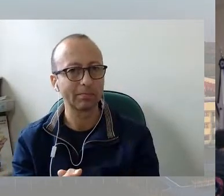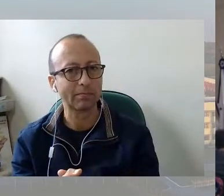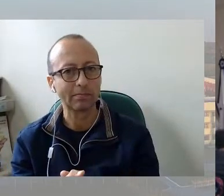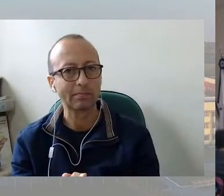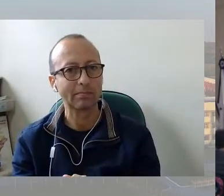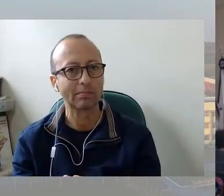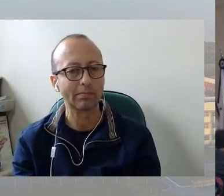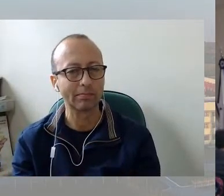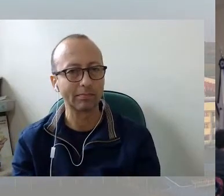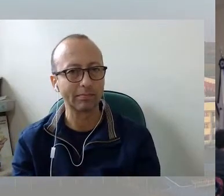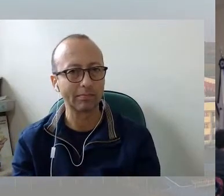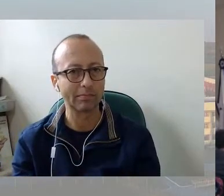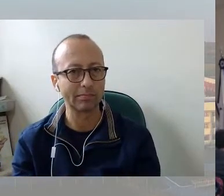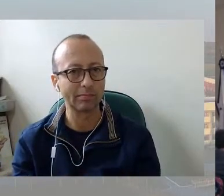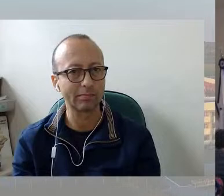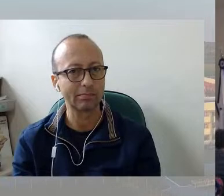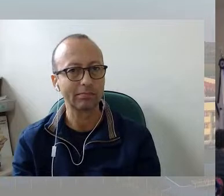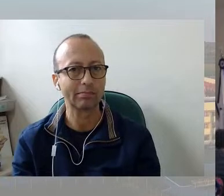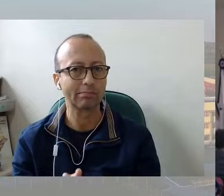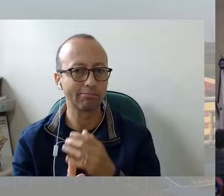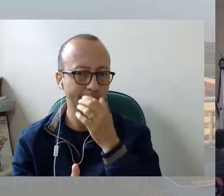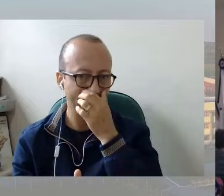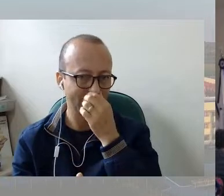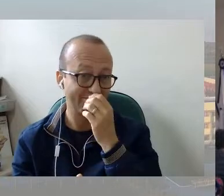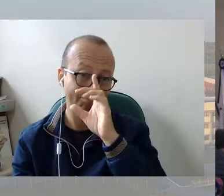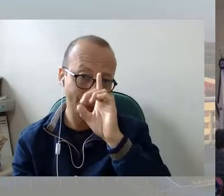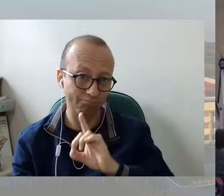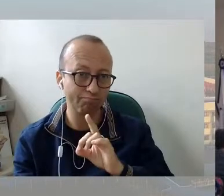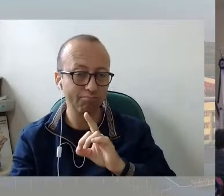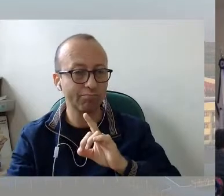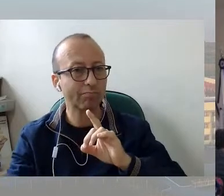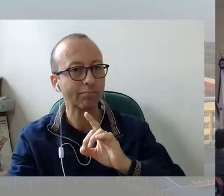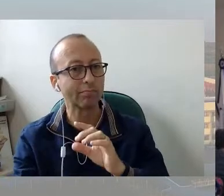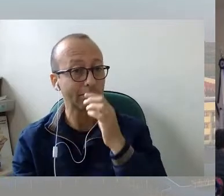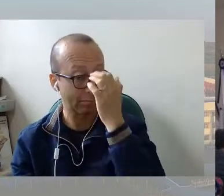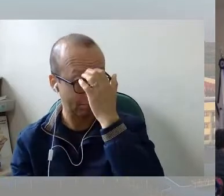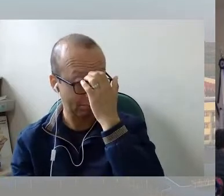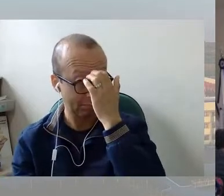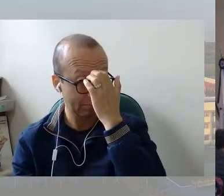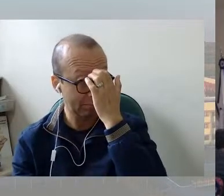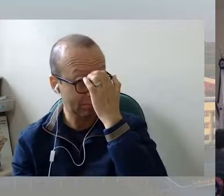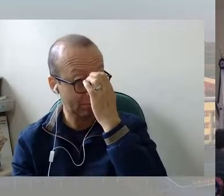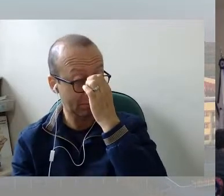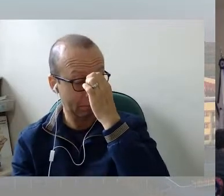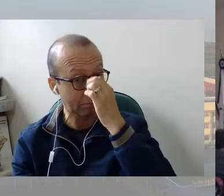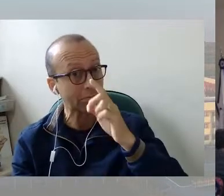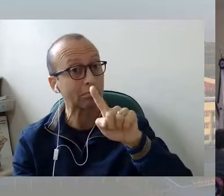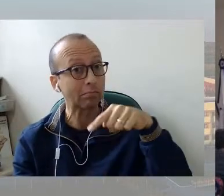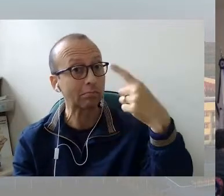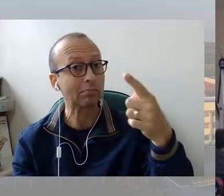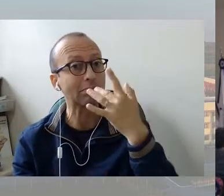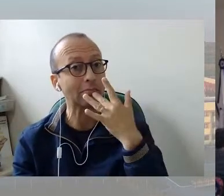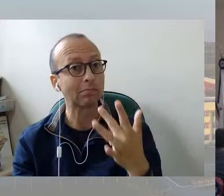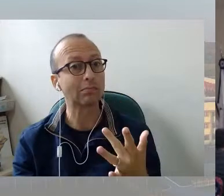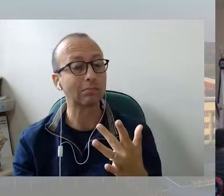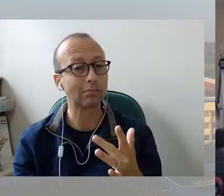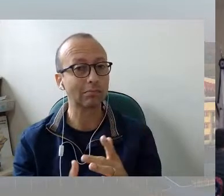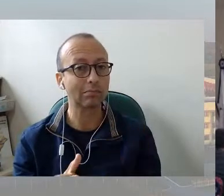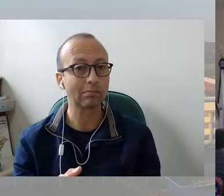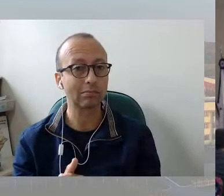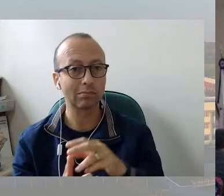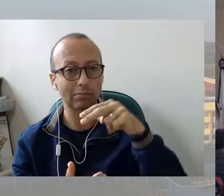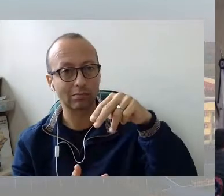sua legitimidade, né? O que aconteceu é que depois da tarde, quando os